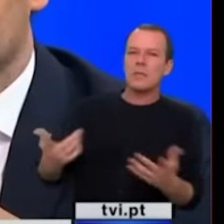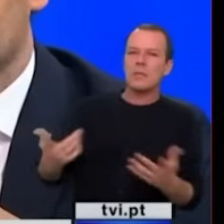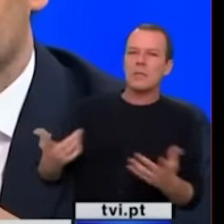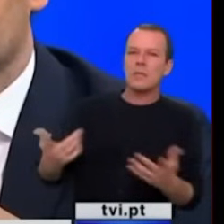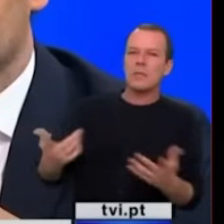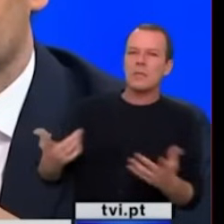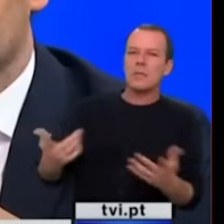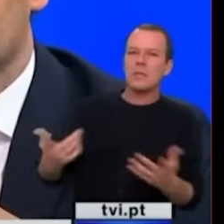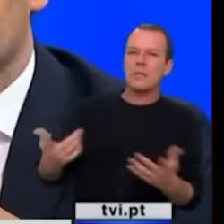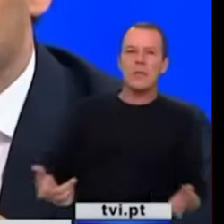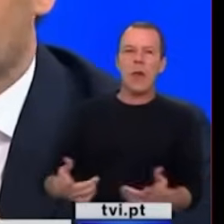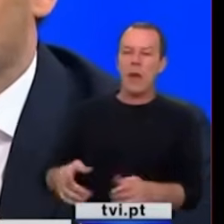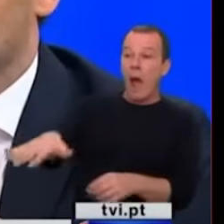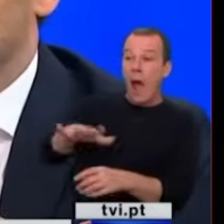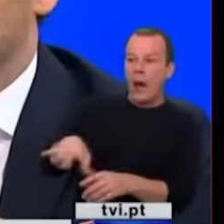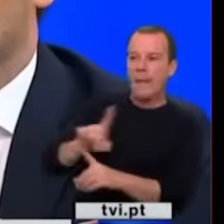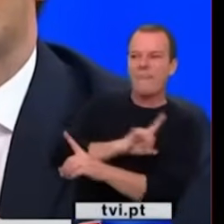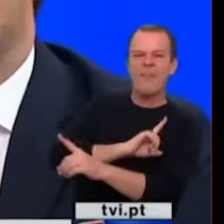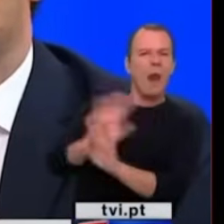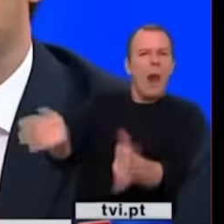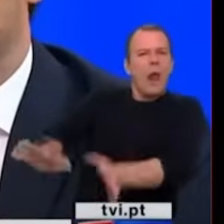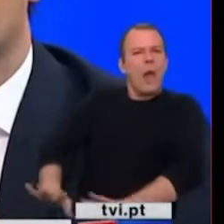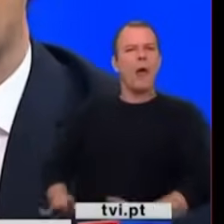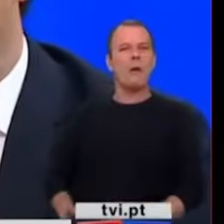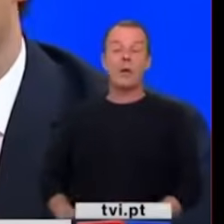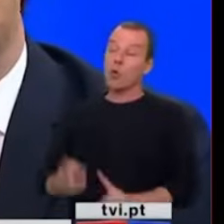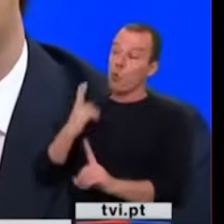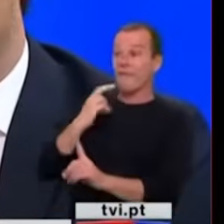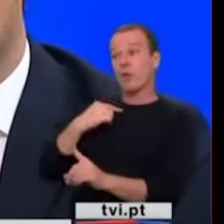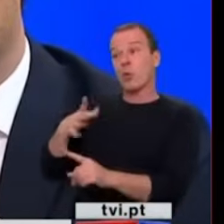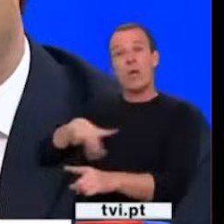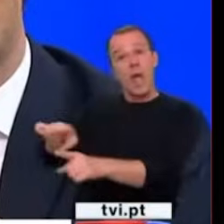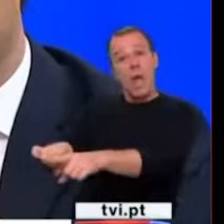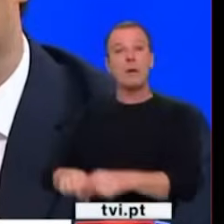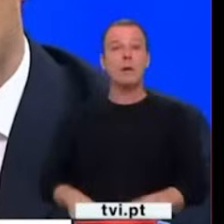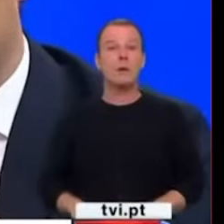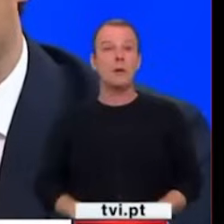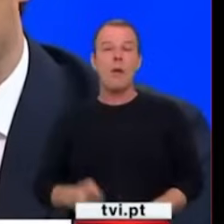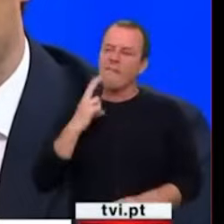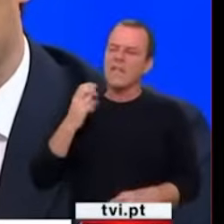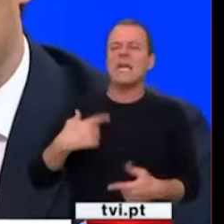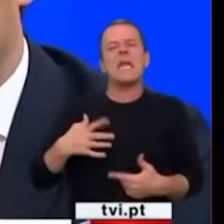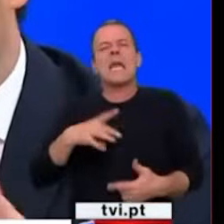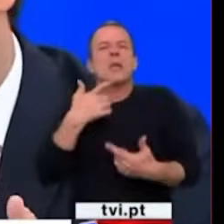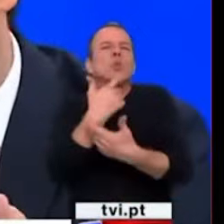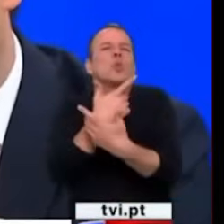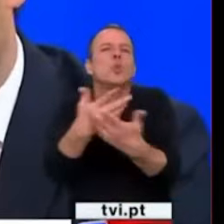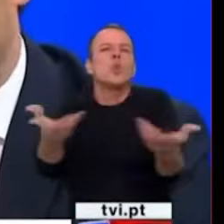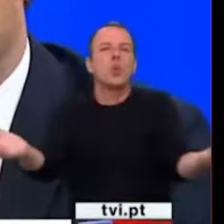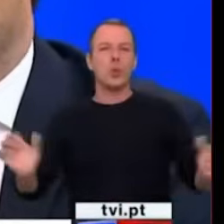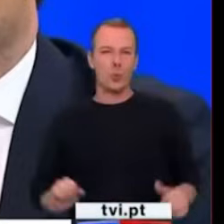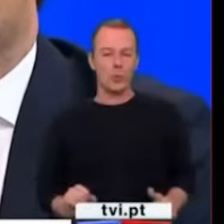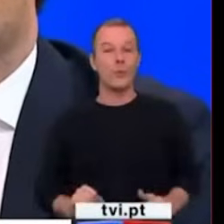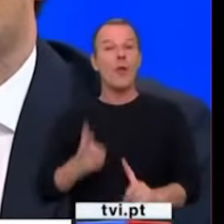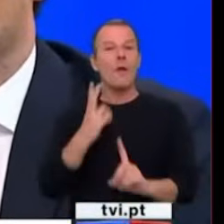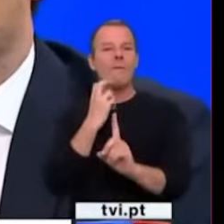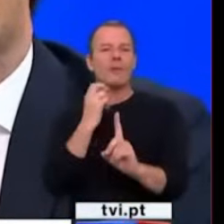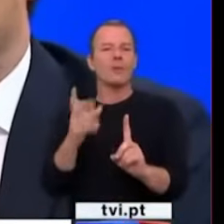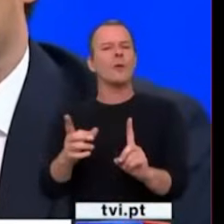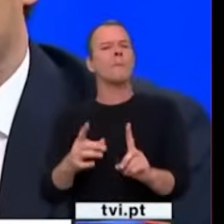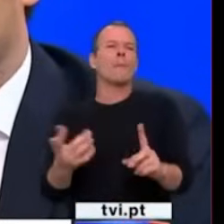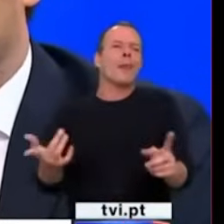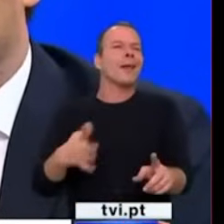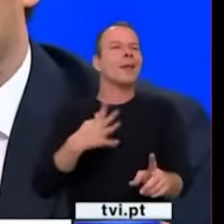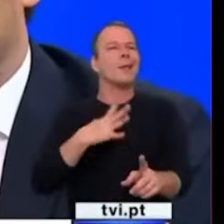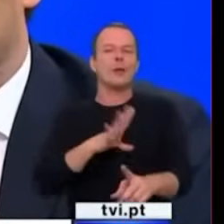pá pronto que é aquilo que André Ventura quer o André Ventura quer tudo na realidade porque o André Ventura já quis